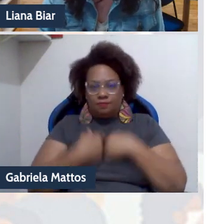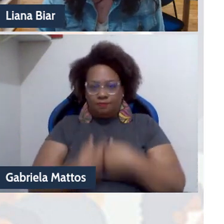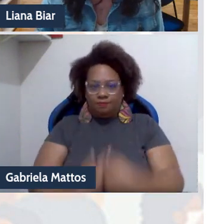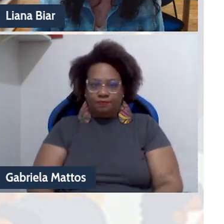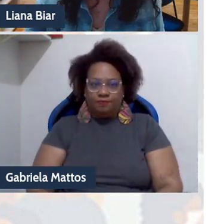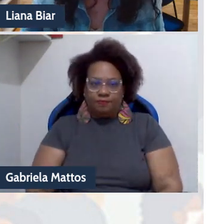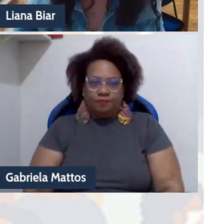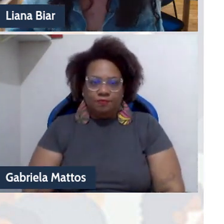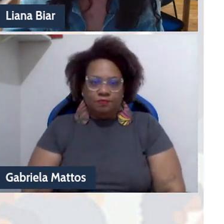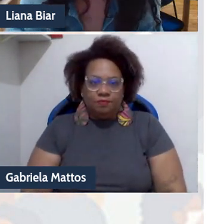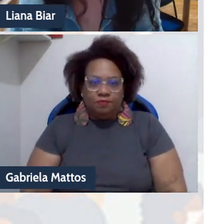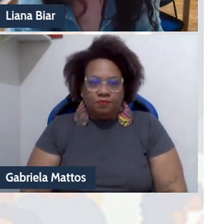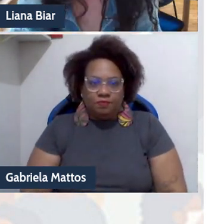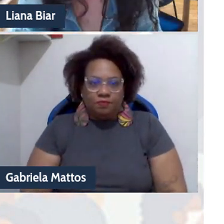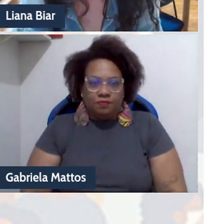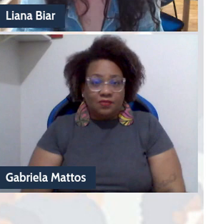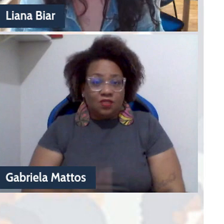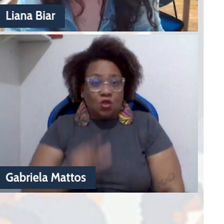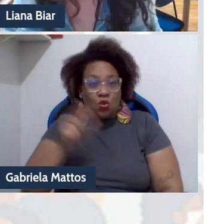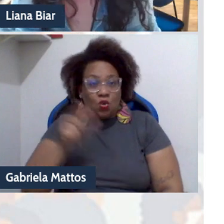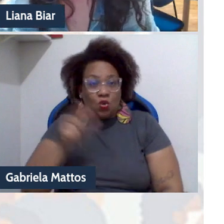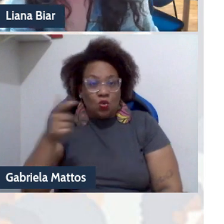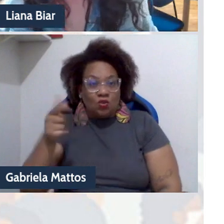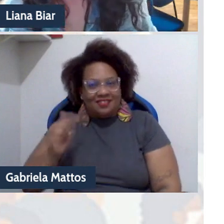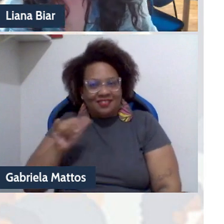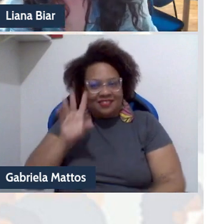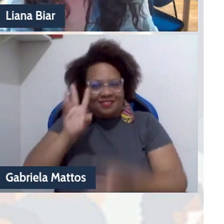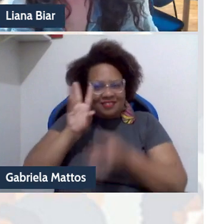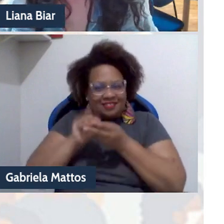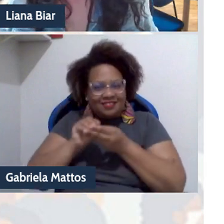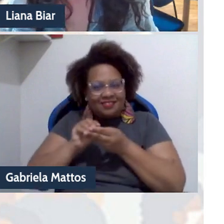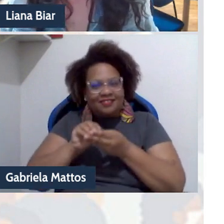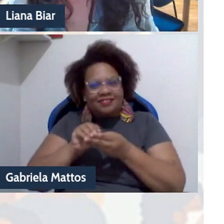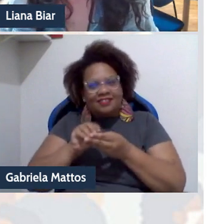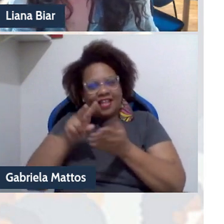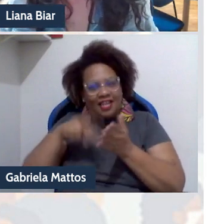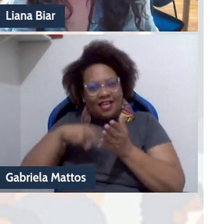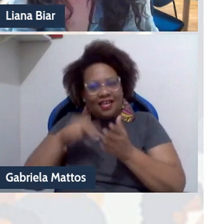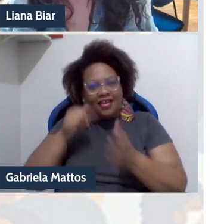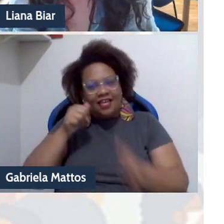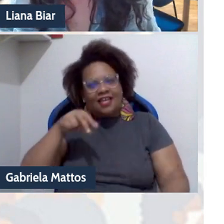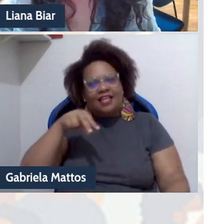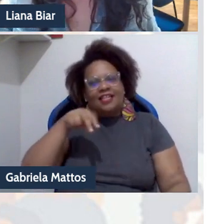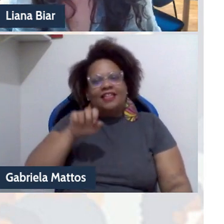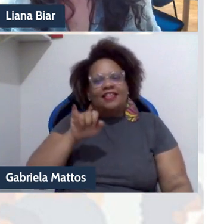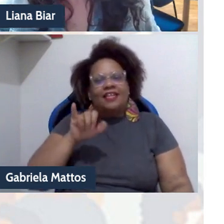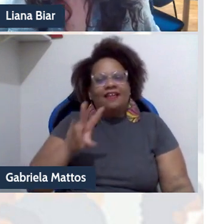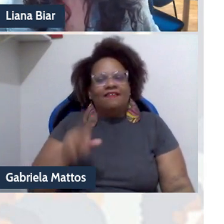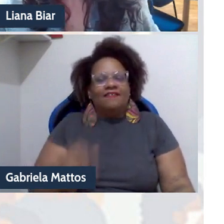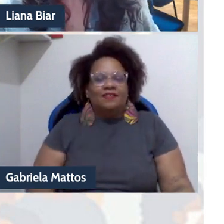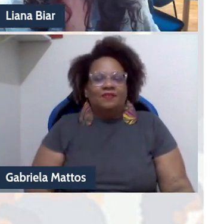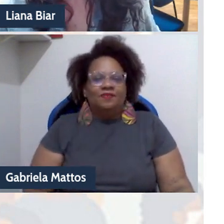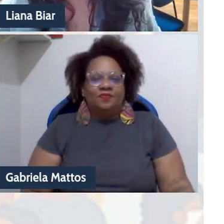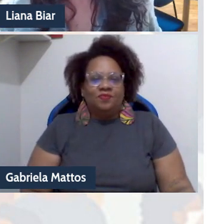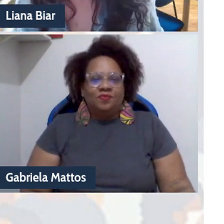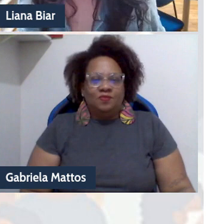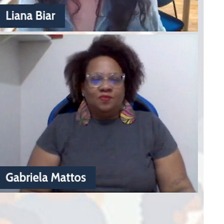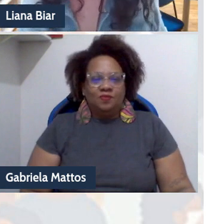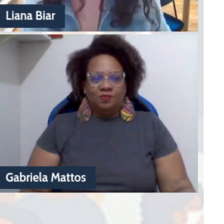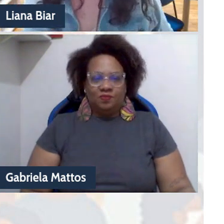Agora eu vou ler, juro que é mais curtinha, a narrativa da Neiva. Eu também fiz um recorte de uma entrevista mais